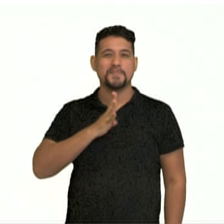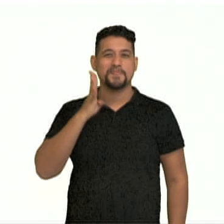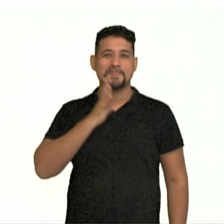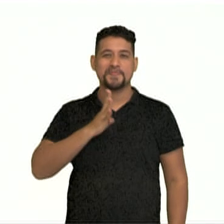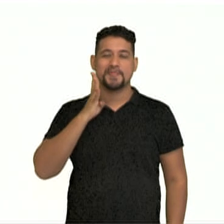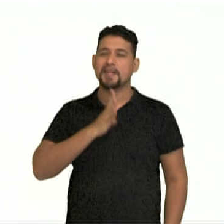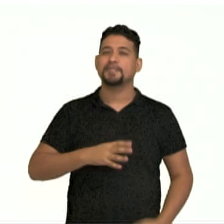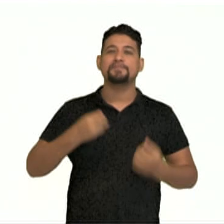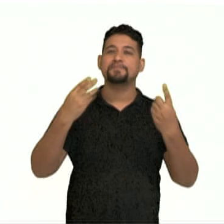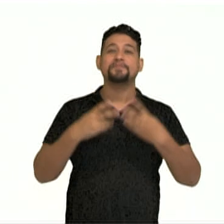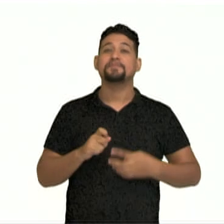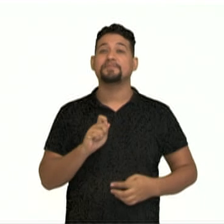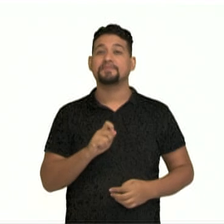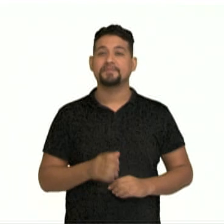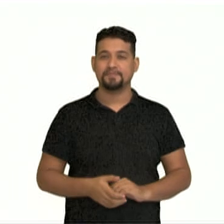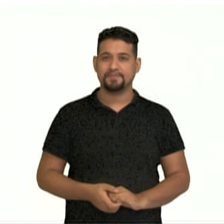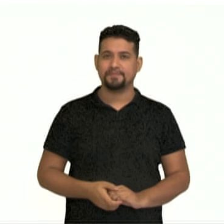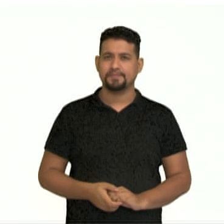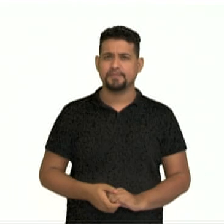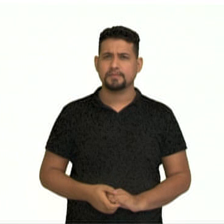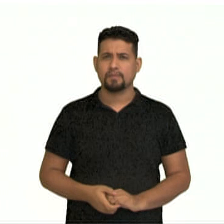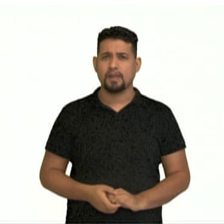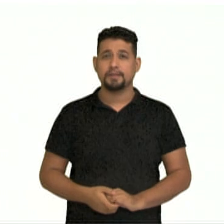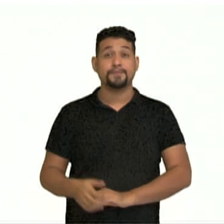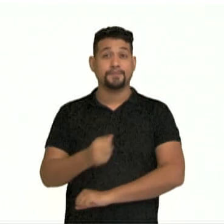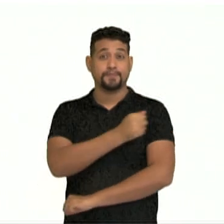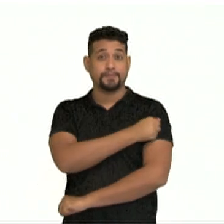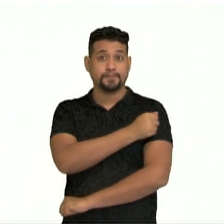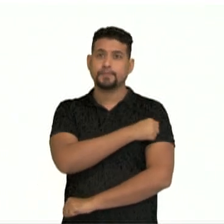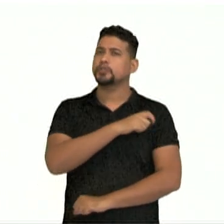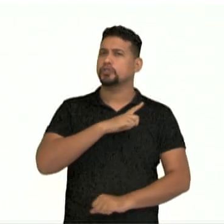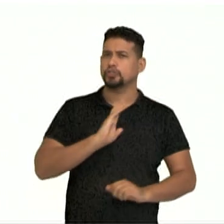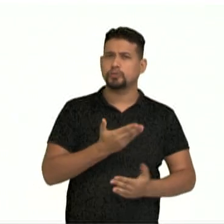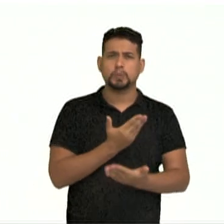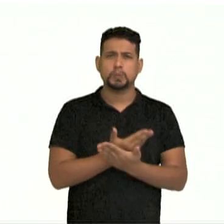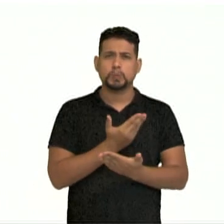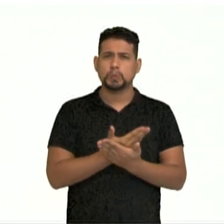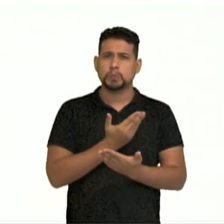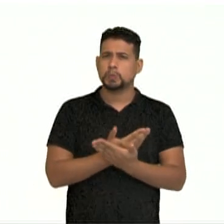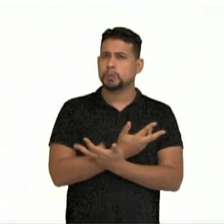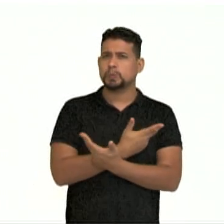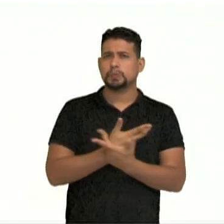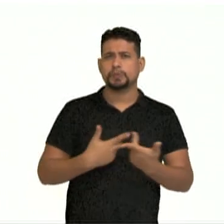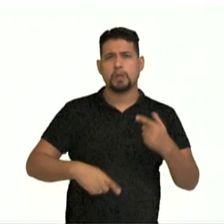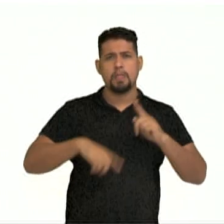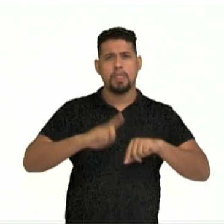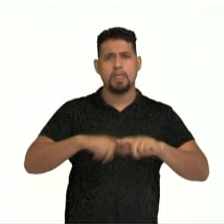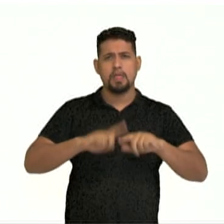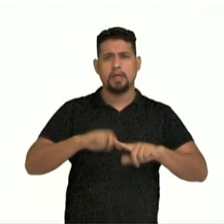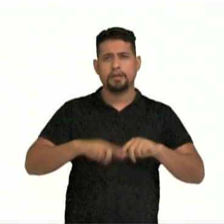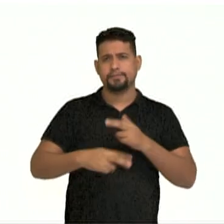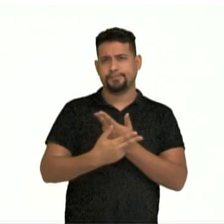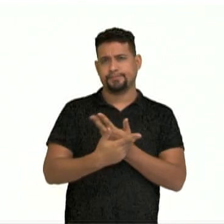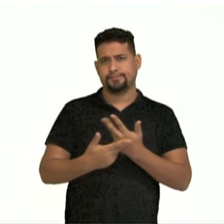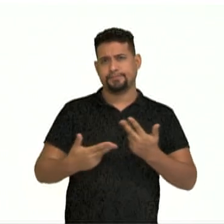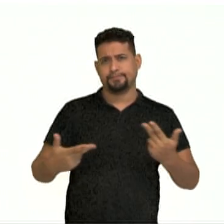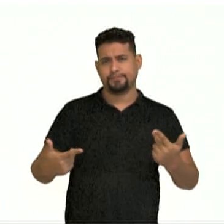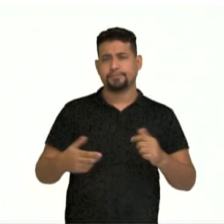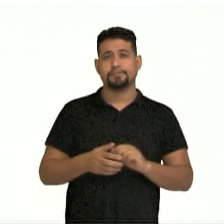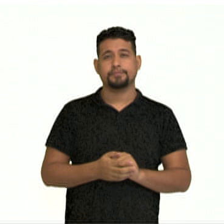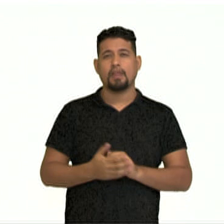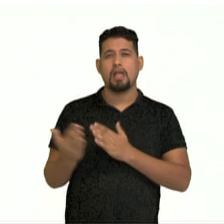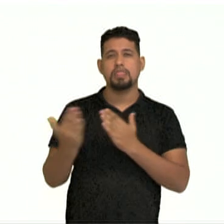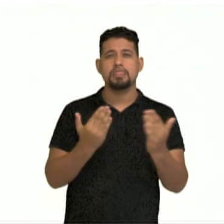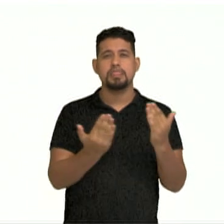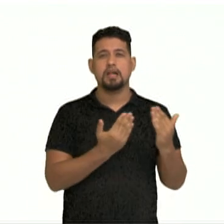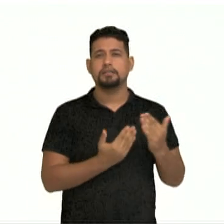fala assim, ó. Um estudante, ele está estudando as propriedades dos materiais. Ele analisa